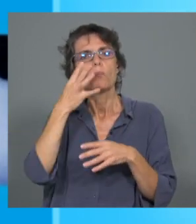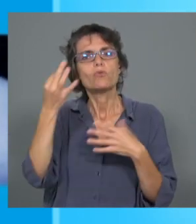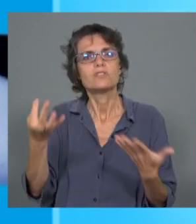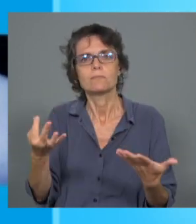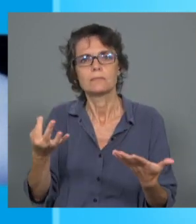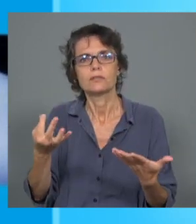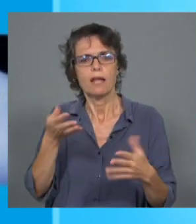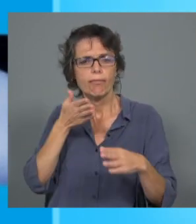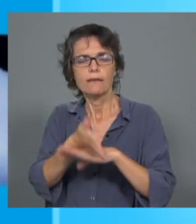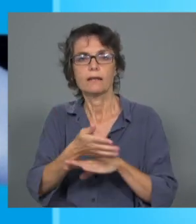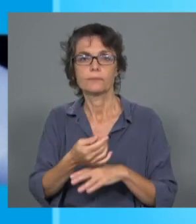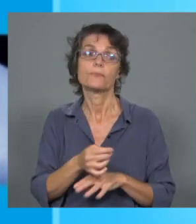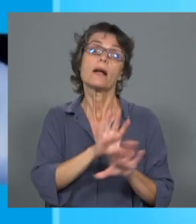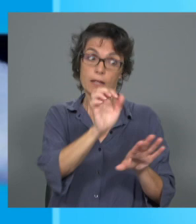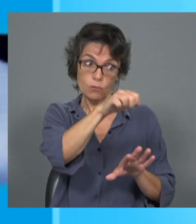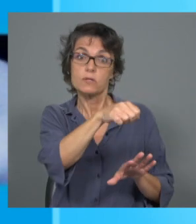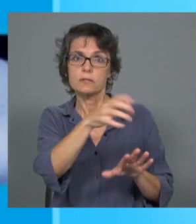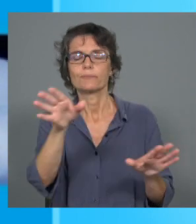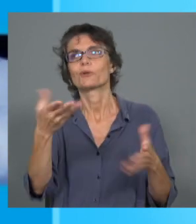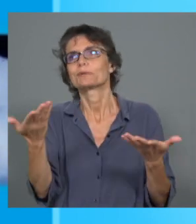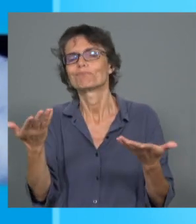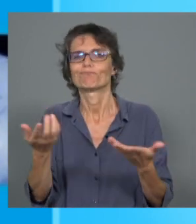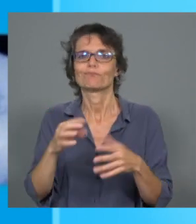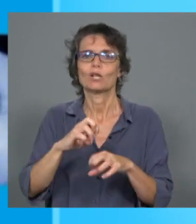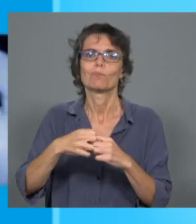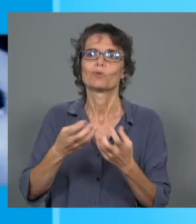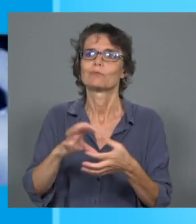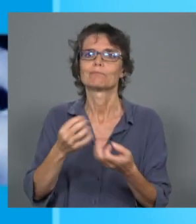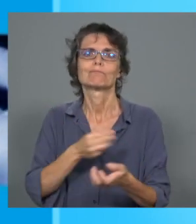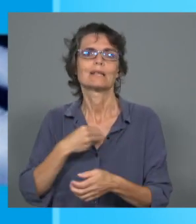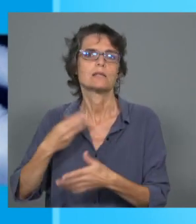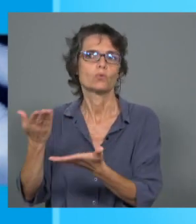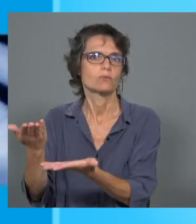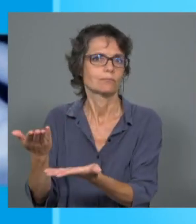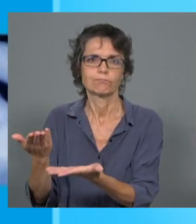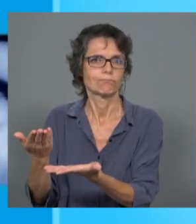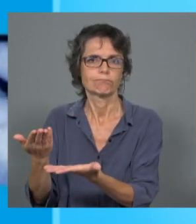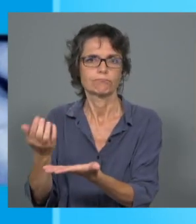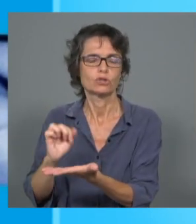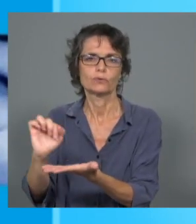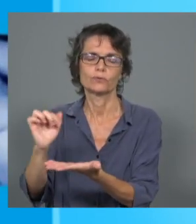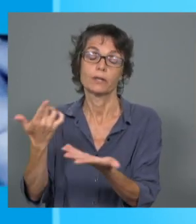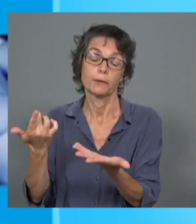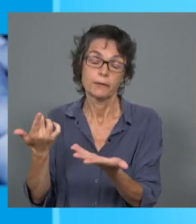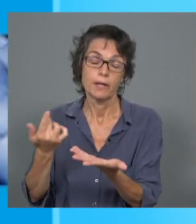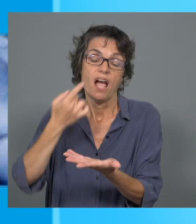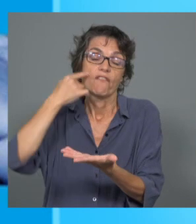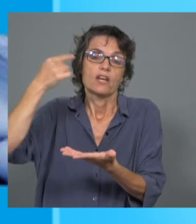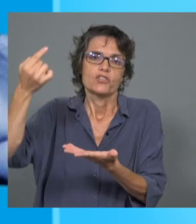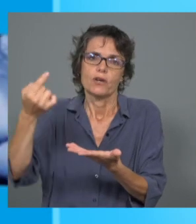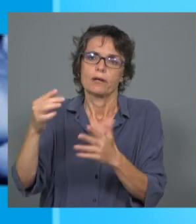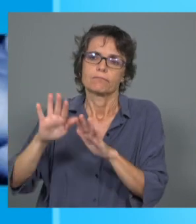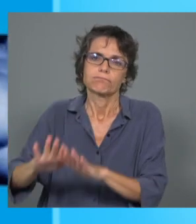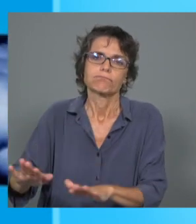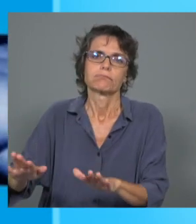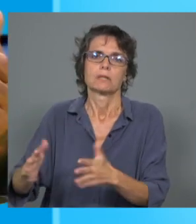os seus problemas de saúde é que está a diminuir certamente o seu percurso evangélico pelo mundo,